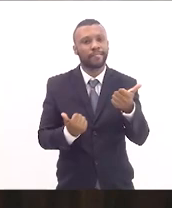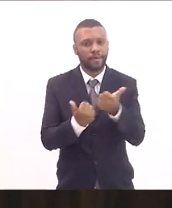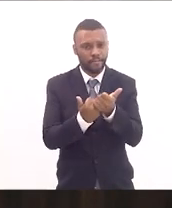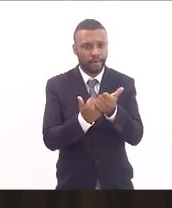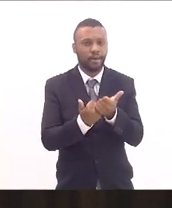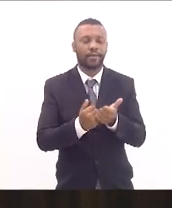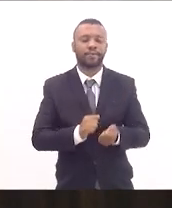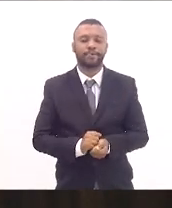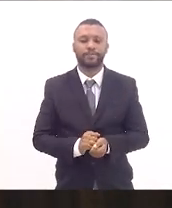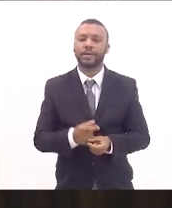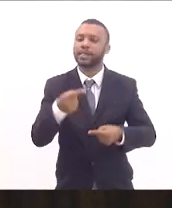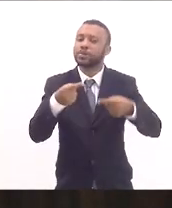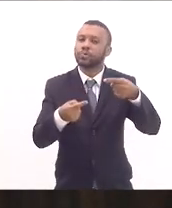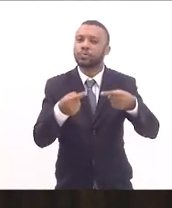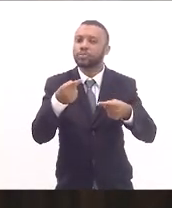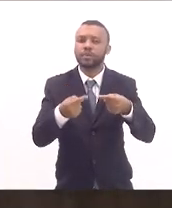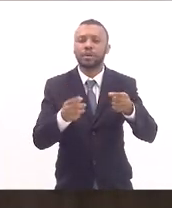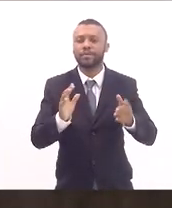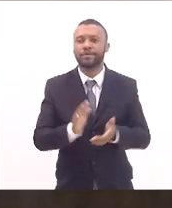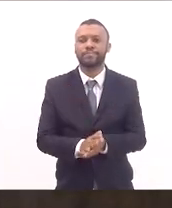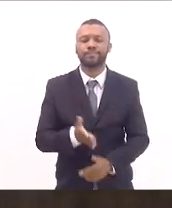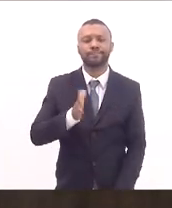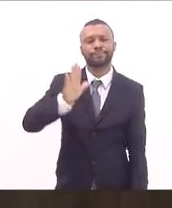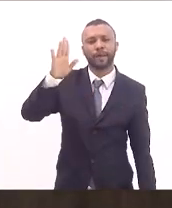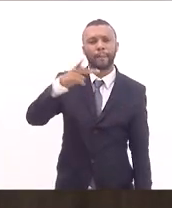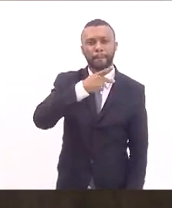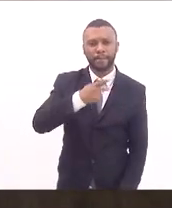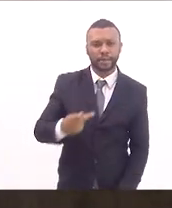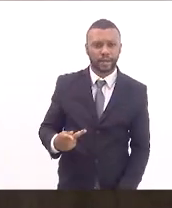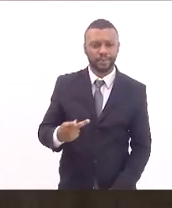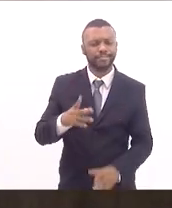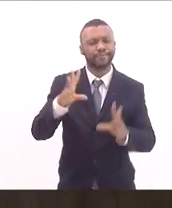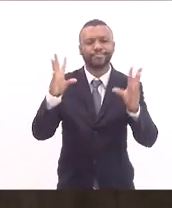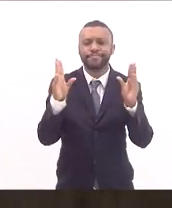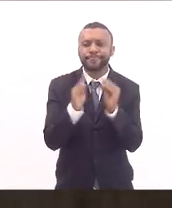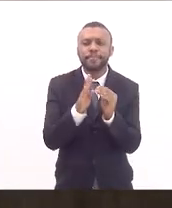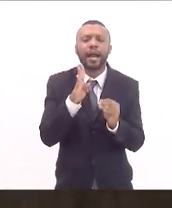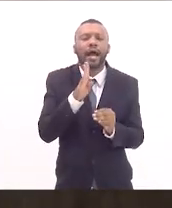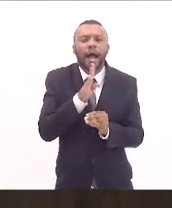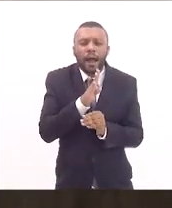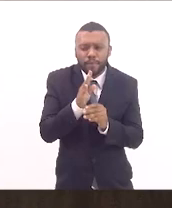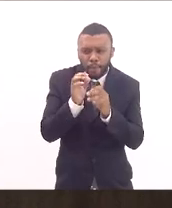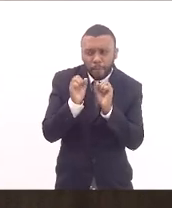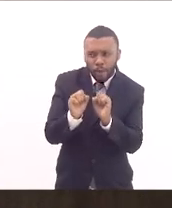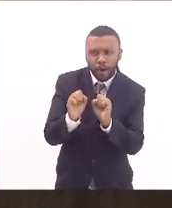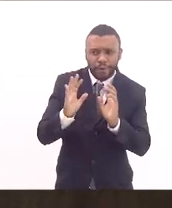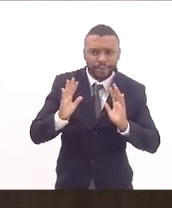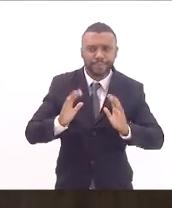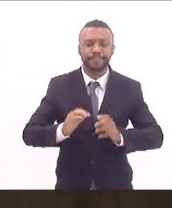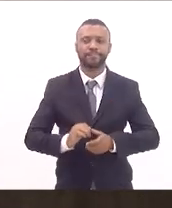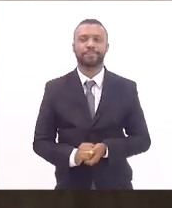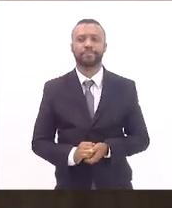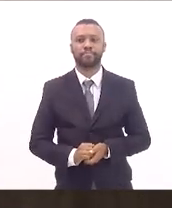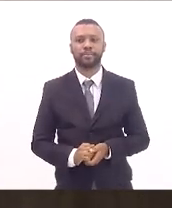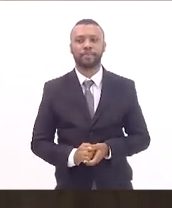para em discussão o presidente Uma Breve discussão pode ser